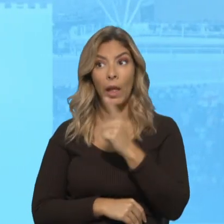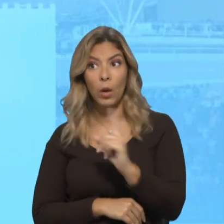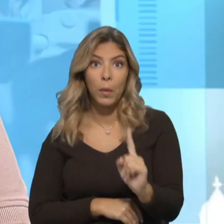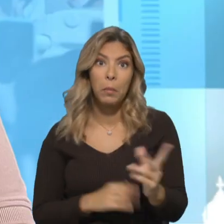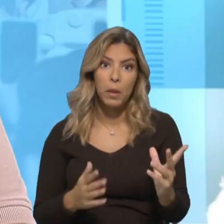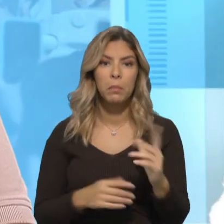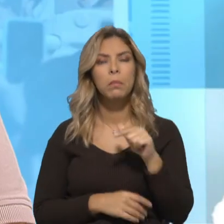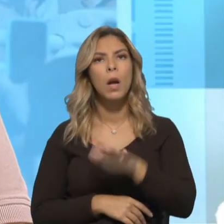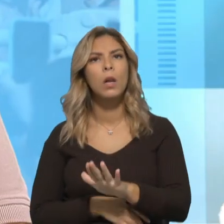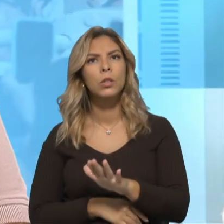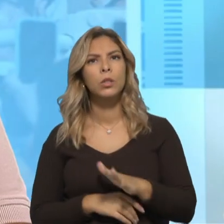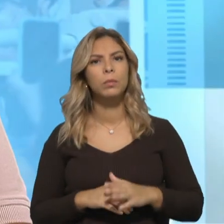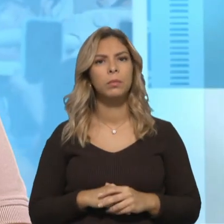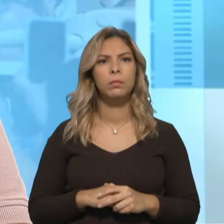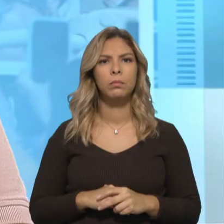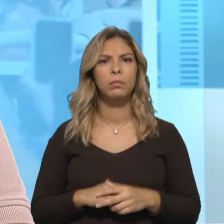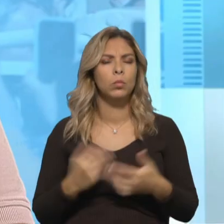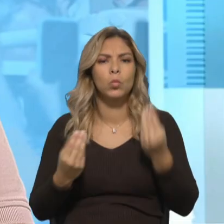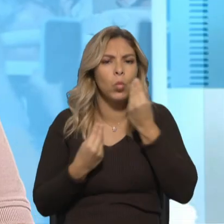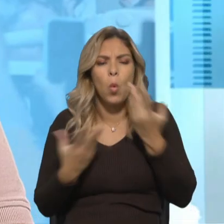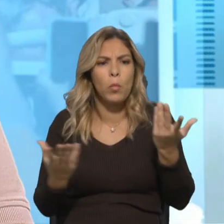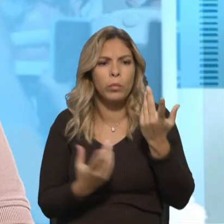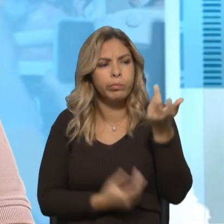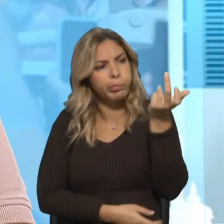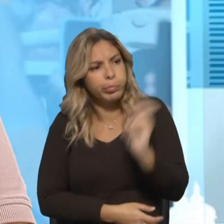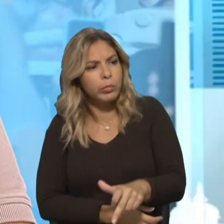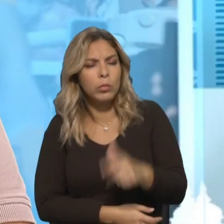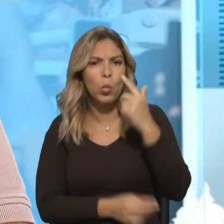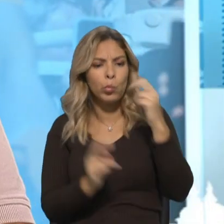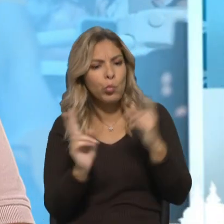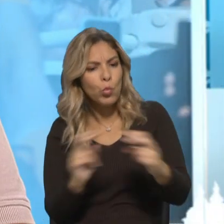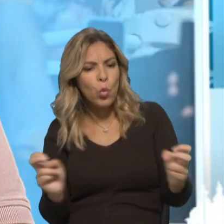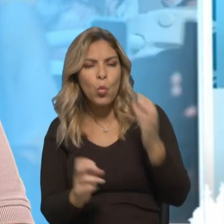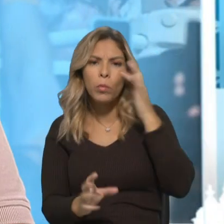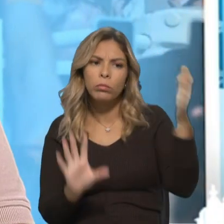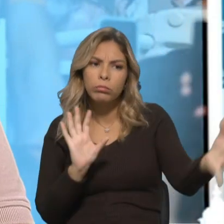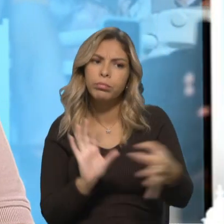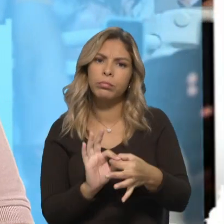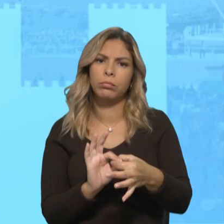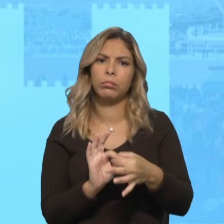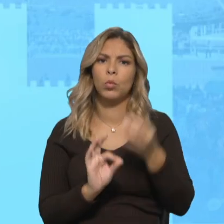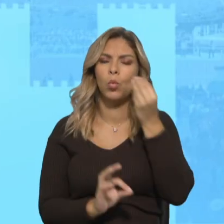mas como é que descobriu e porque é que se prendeu, ao fim e ao cabo, também,